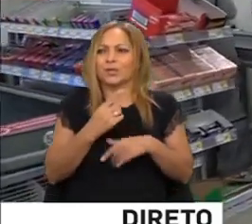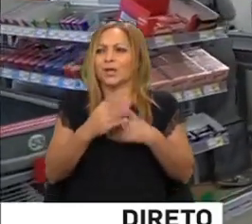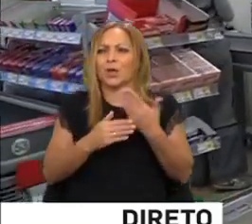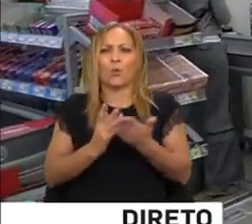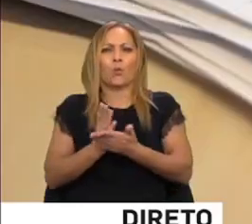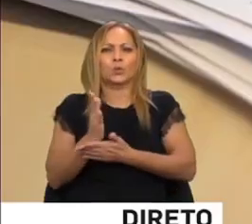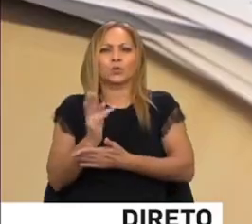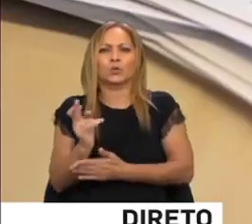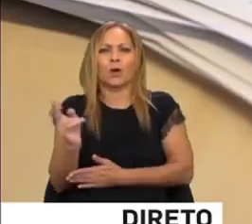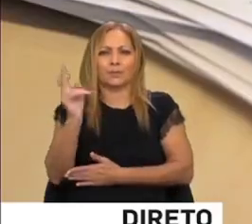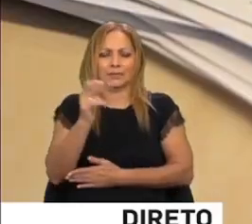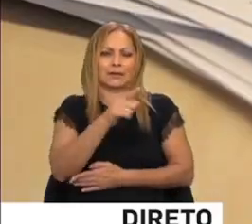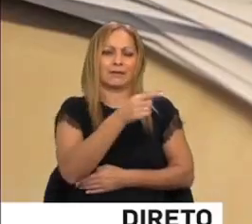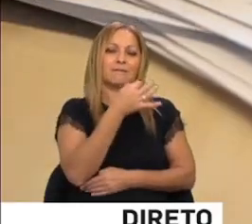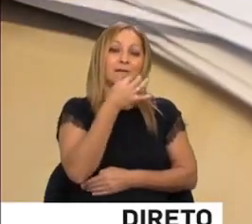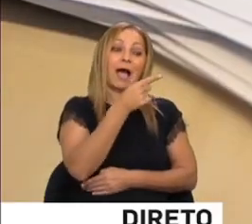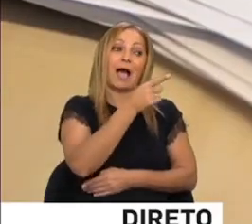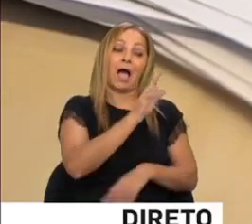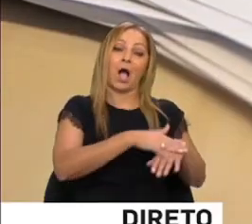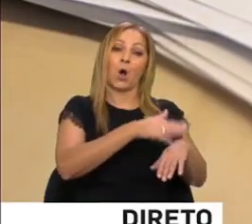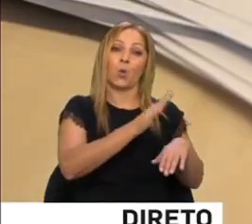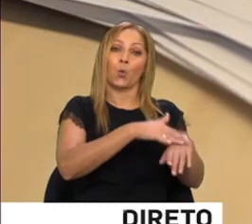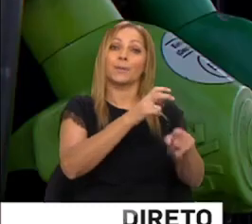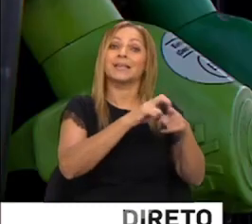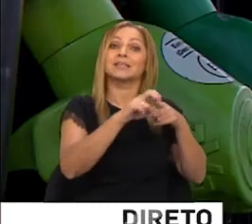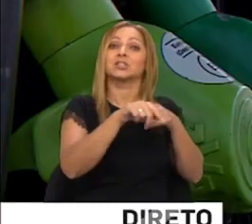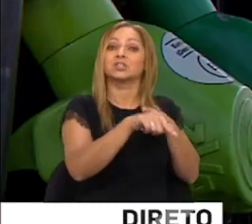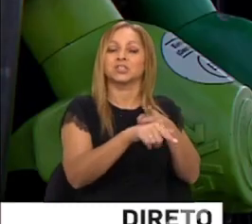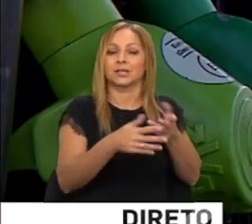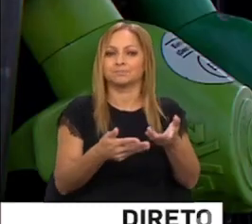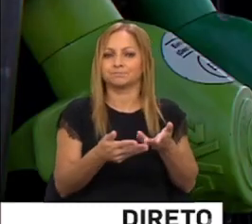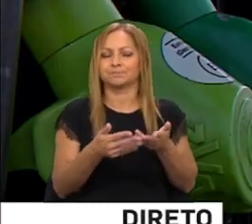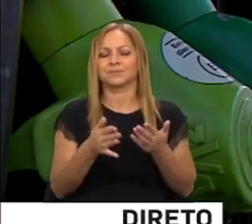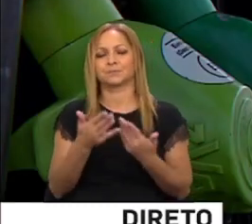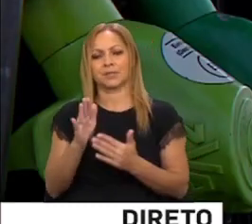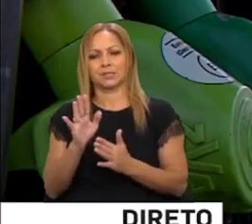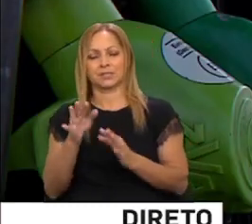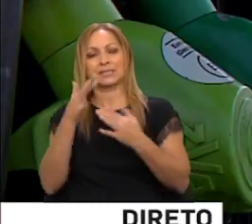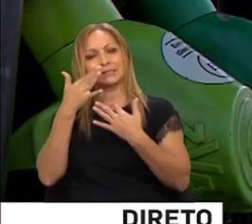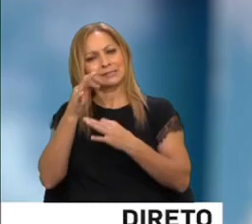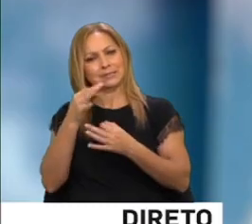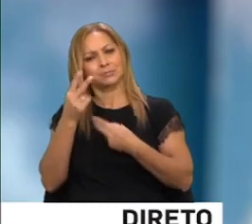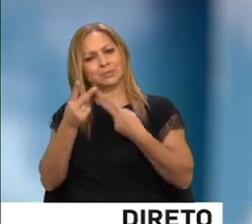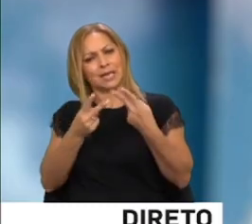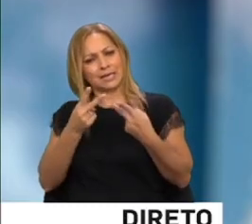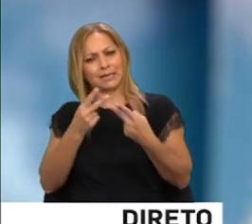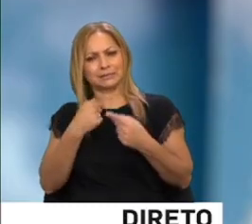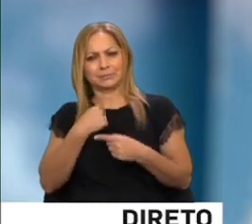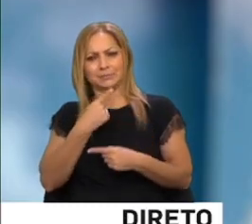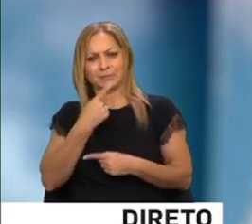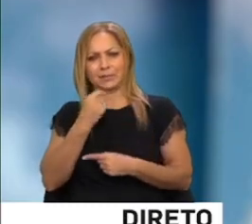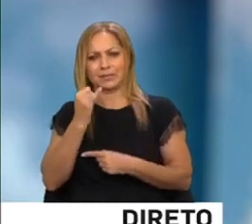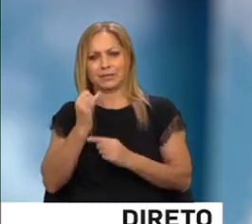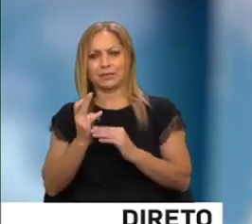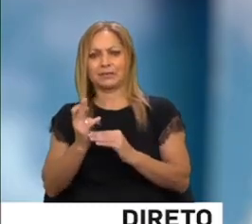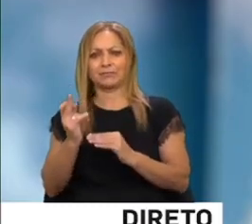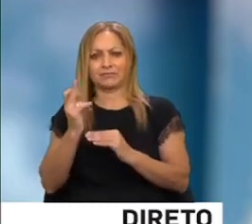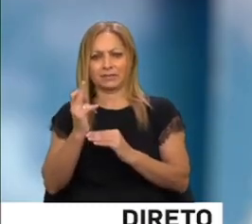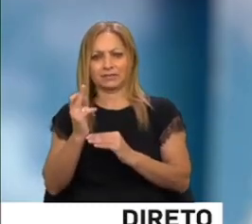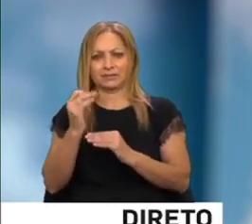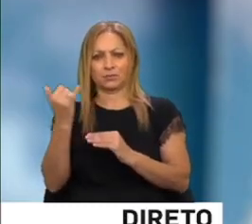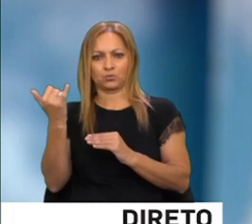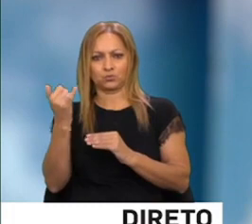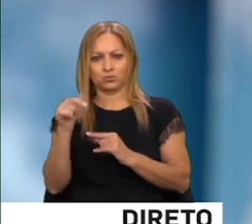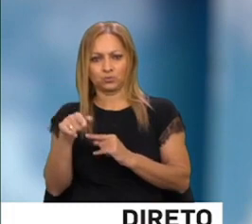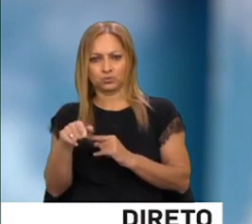exemplo da questão da energia e uma análise um pouco simplista talvez inicial vamos por exemplo que a inflação subjacente que é aquela que exclui